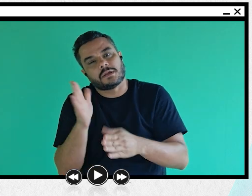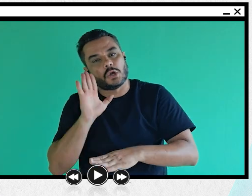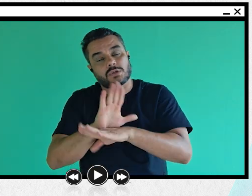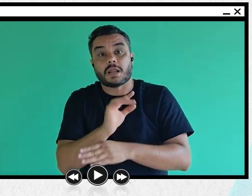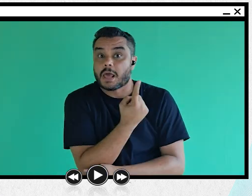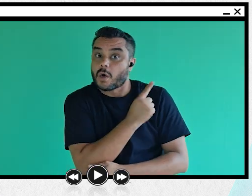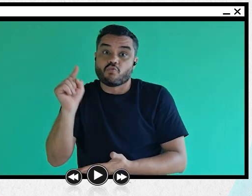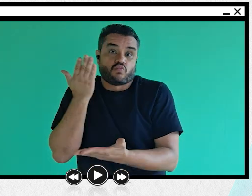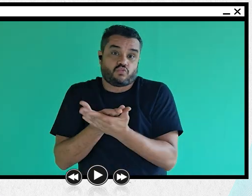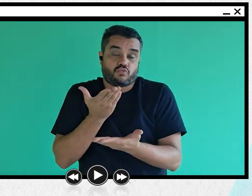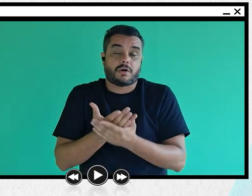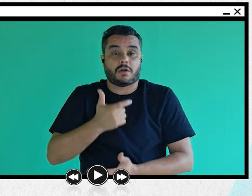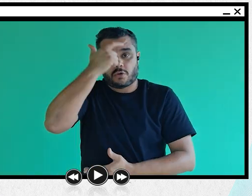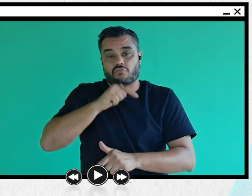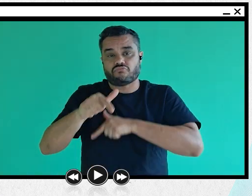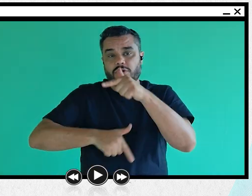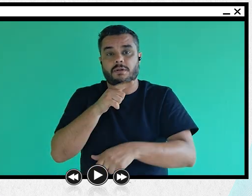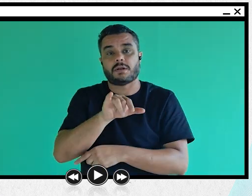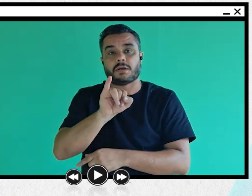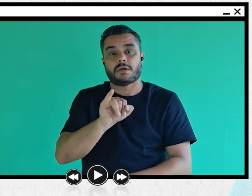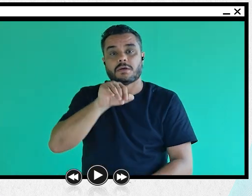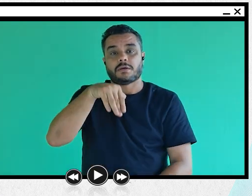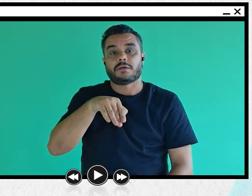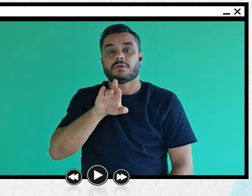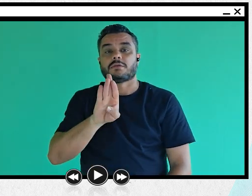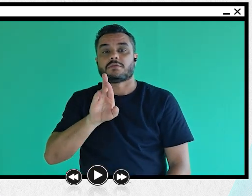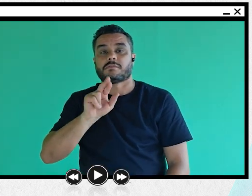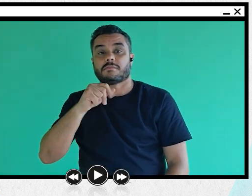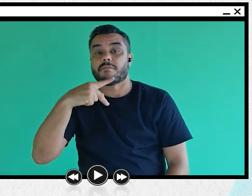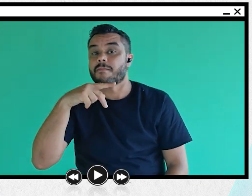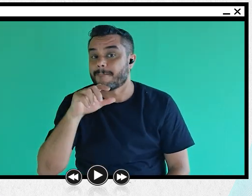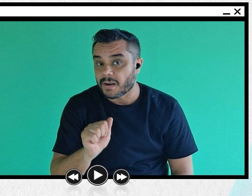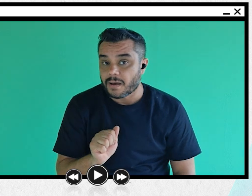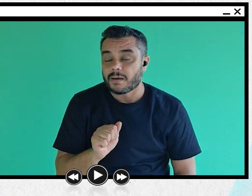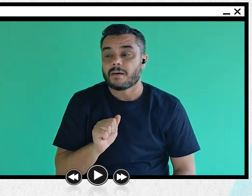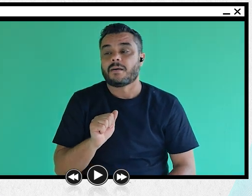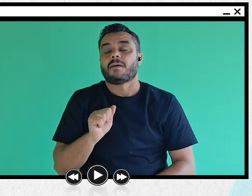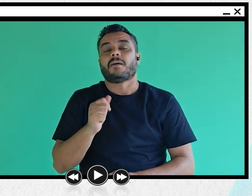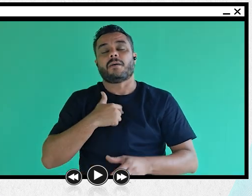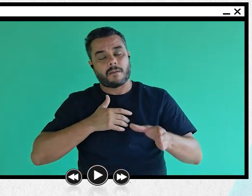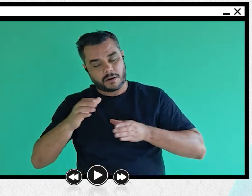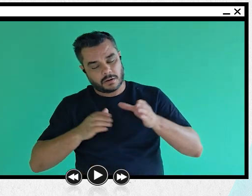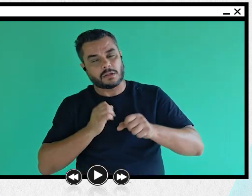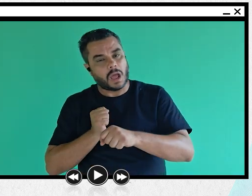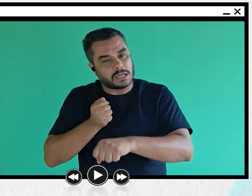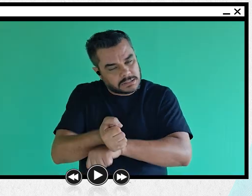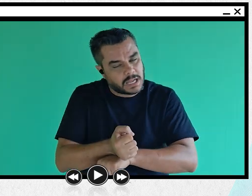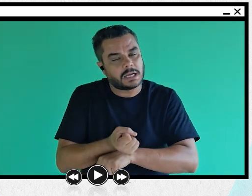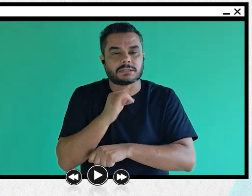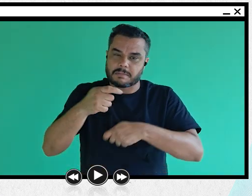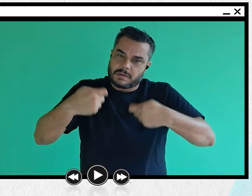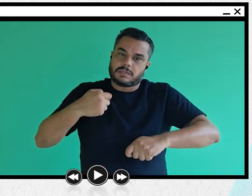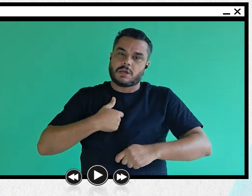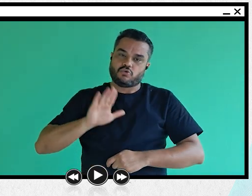aula. Como eu falei, eu trabalho na Embrapa Instrumentação, né? Por meio da coordenação, vocês também vão ter acesso, se precisar.